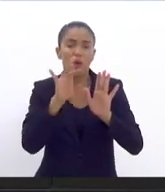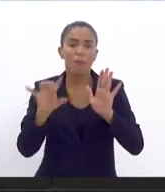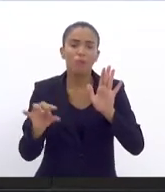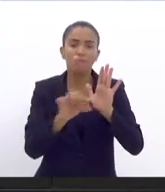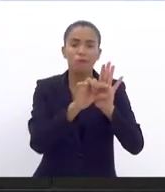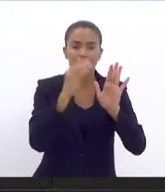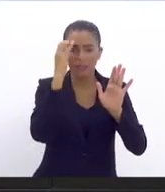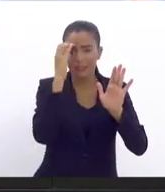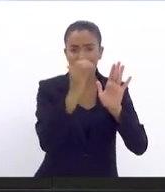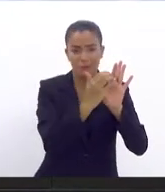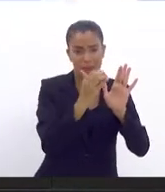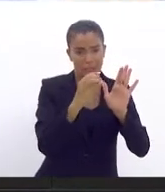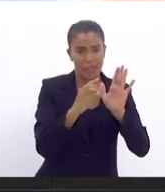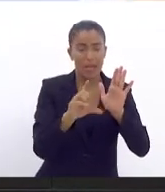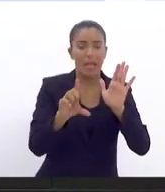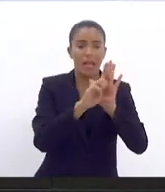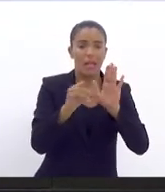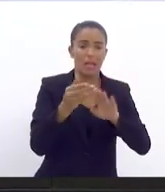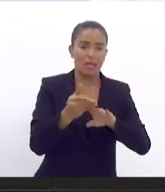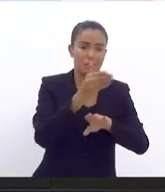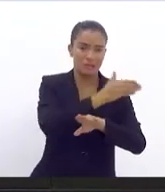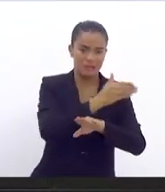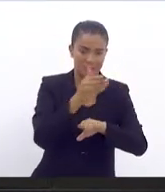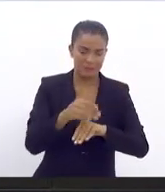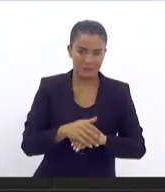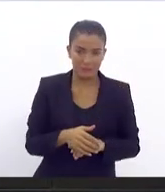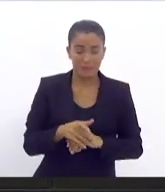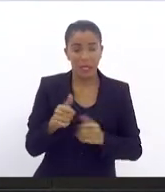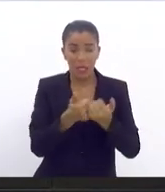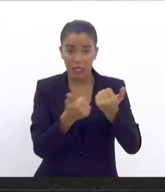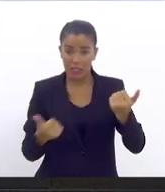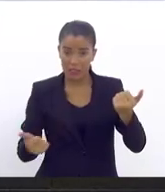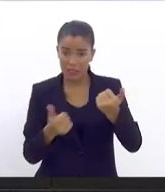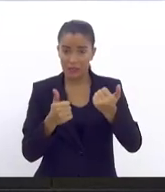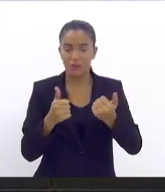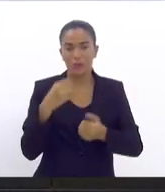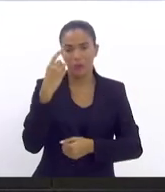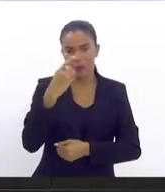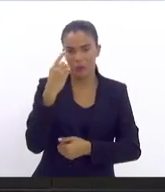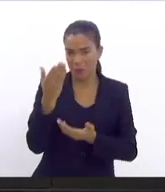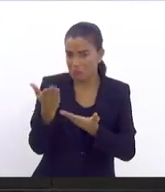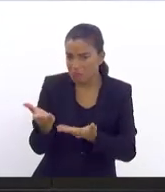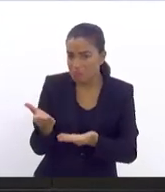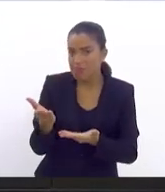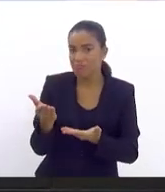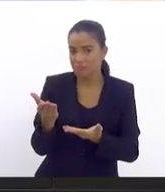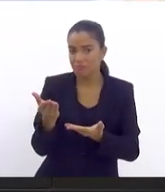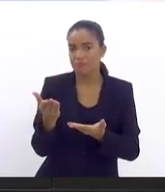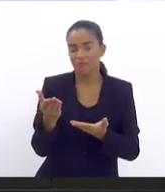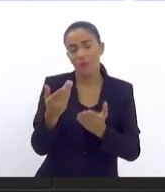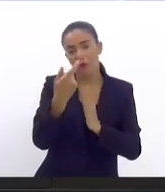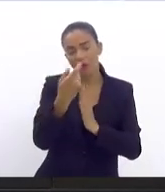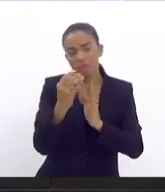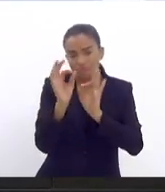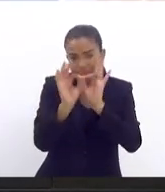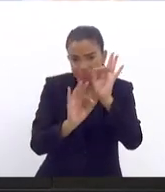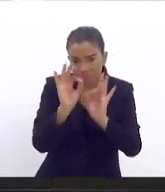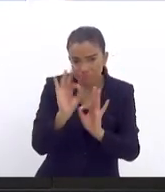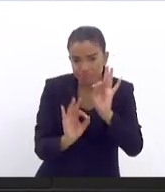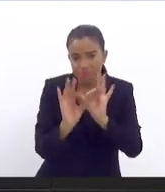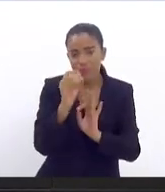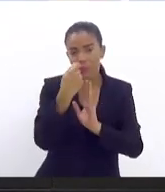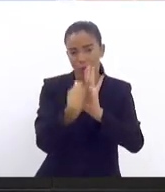respeitar as três leis mencionadas, e aí a assessoria do deputado Serafini chega ao texto consensual